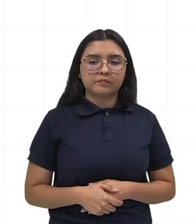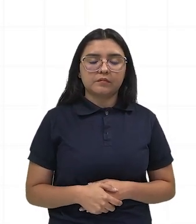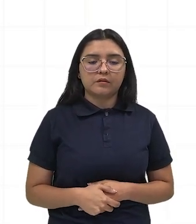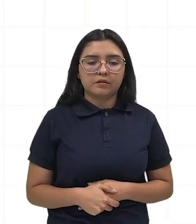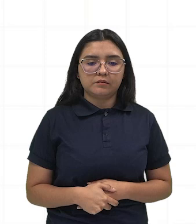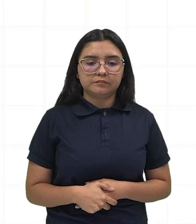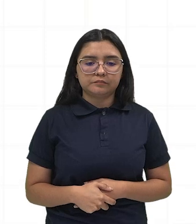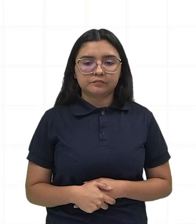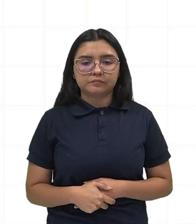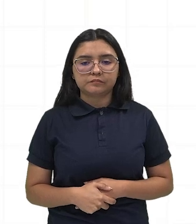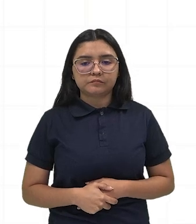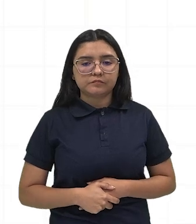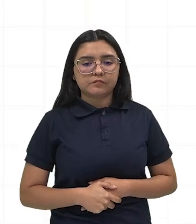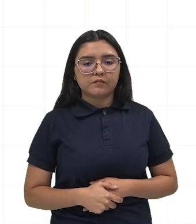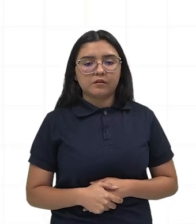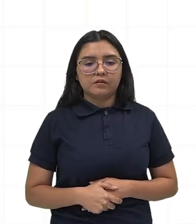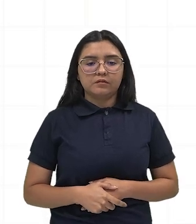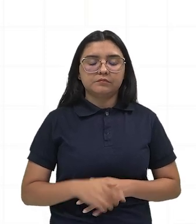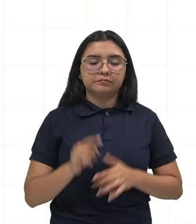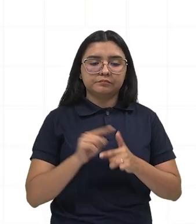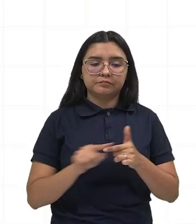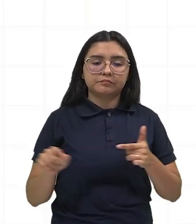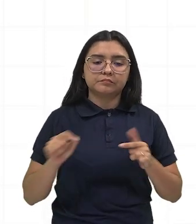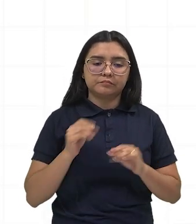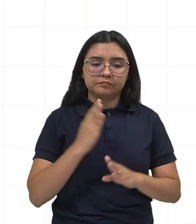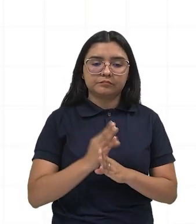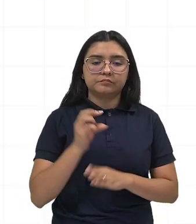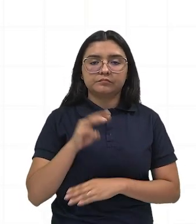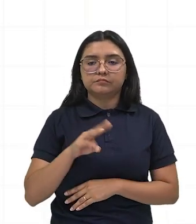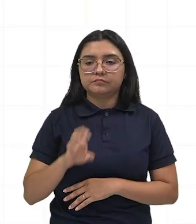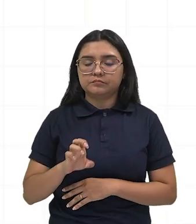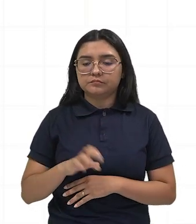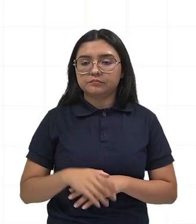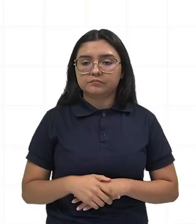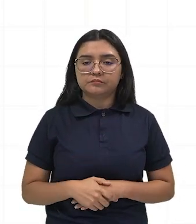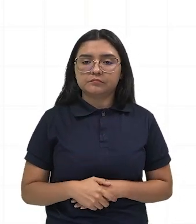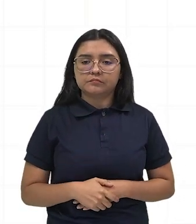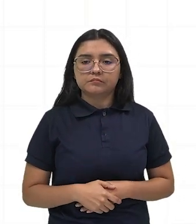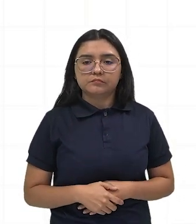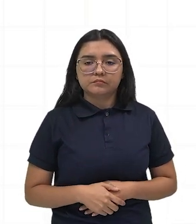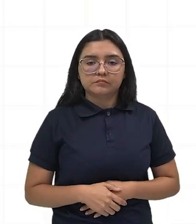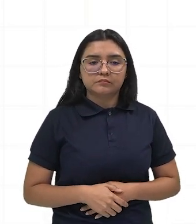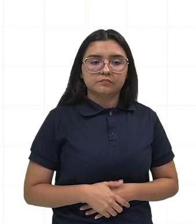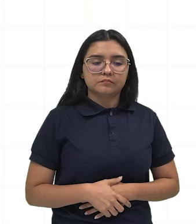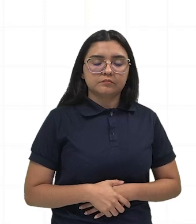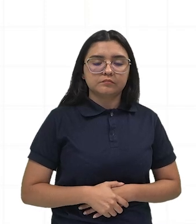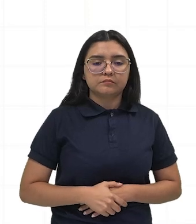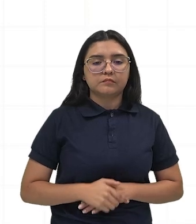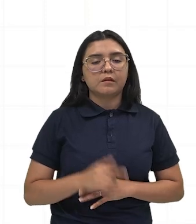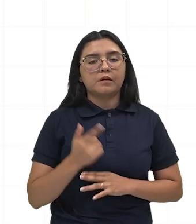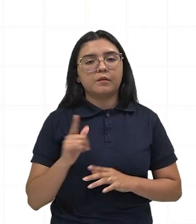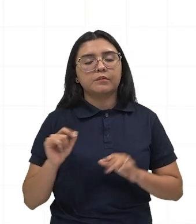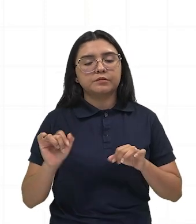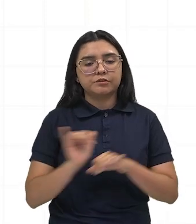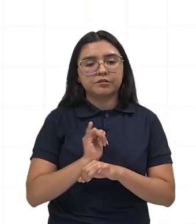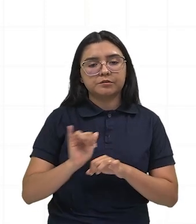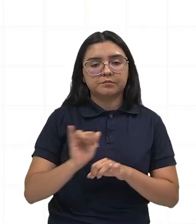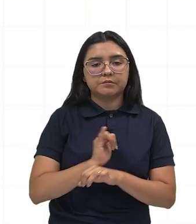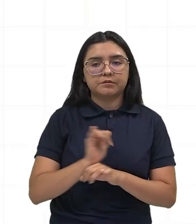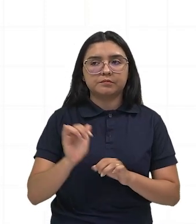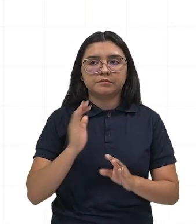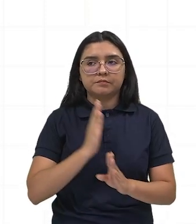ímpares, certo? Você divide no meio e você encontra a mediana. Essa é uma outra